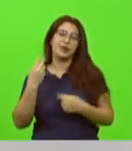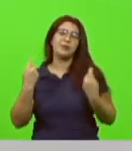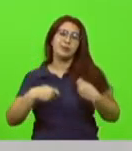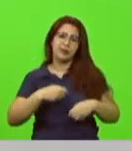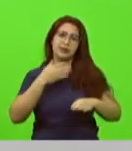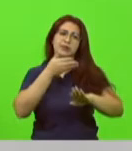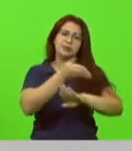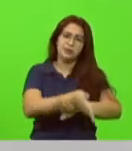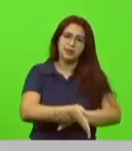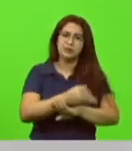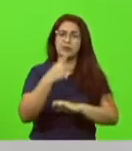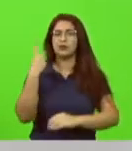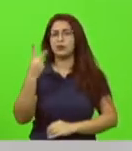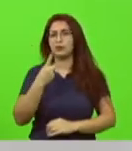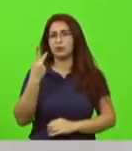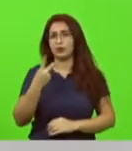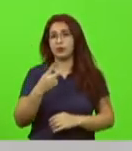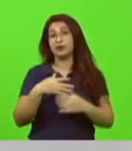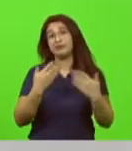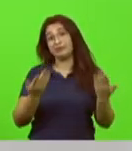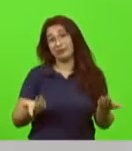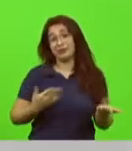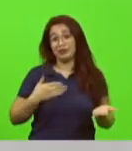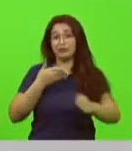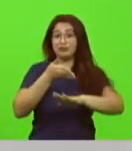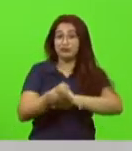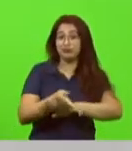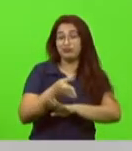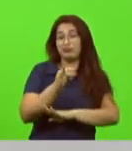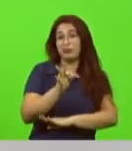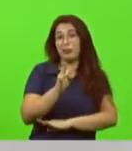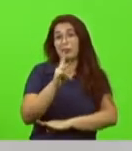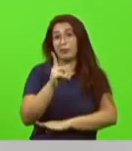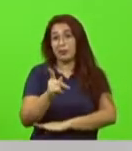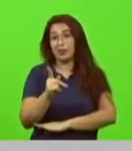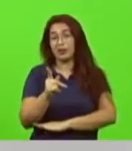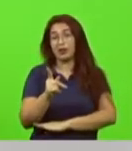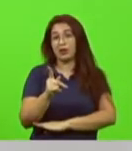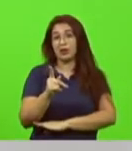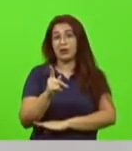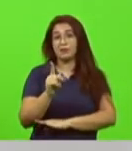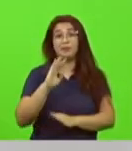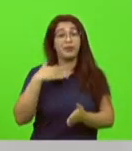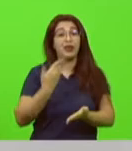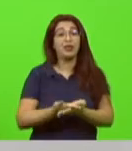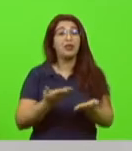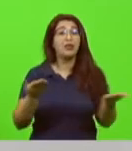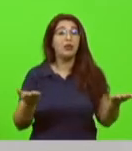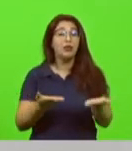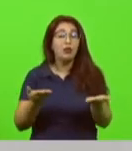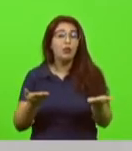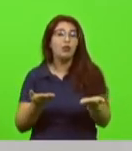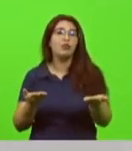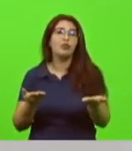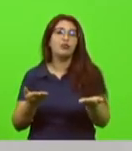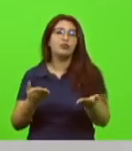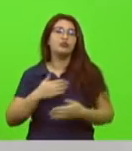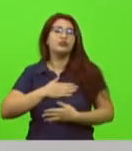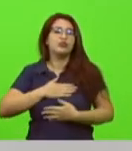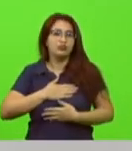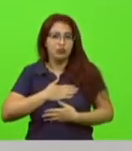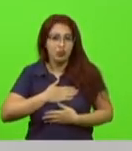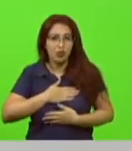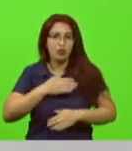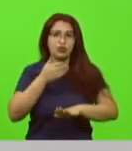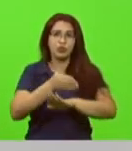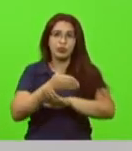filiei a esse partido e tenho até hoje a alegria, a satisfação de fazer parte, porque depois de